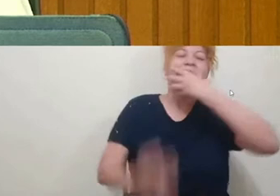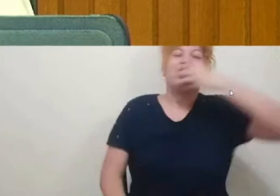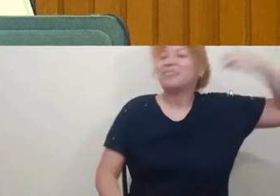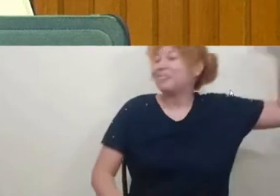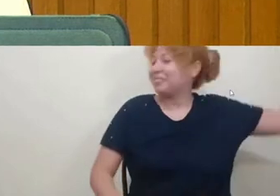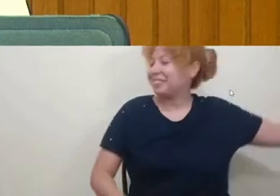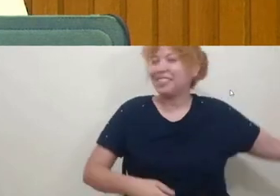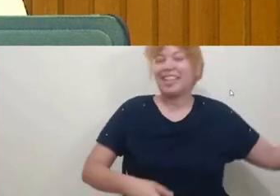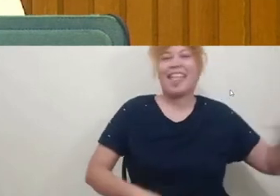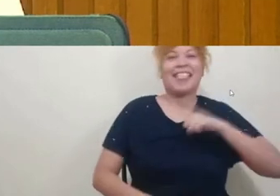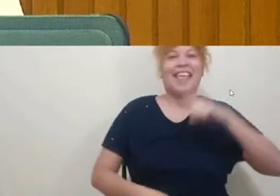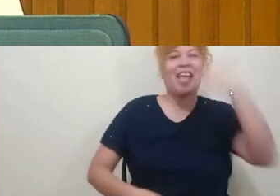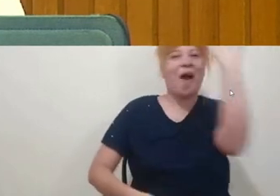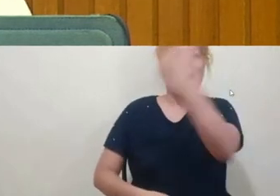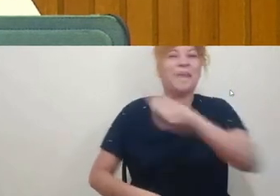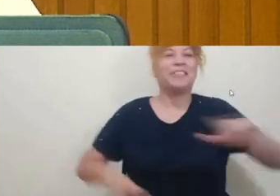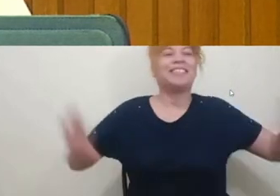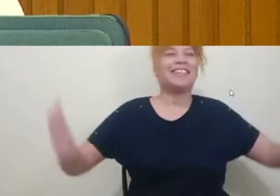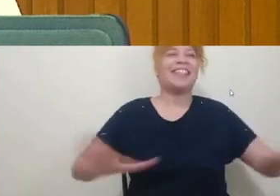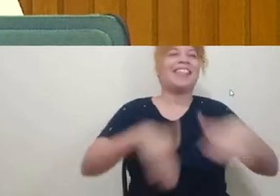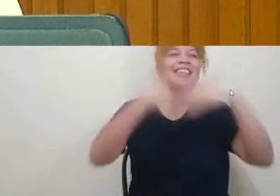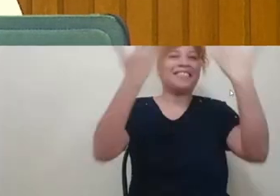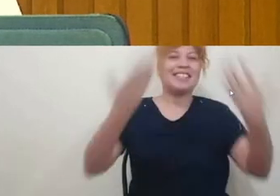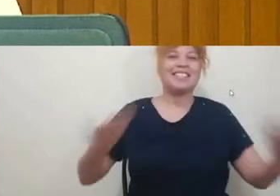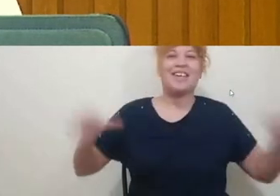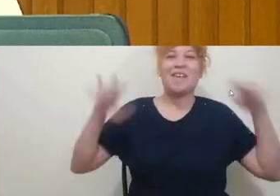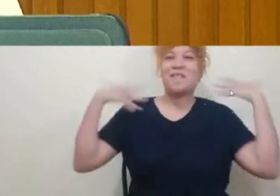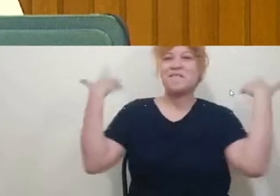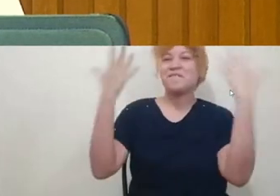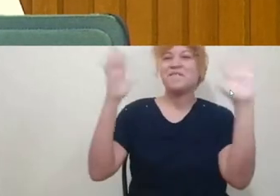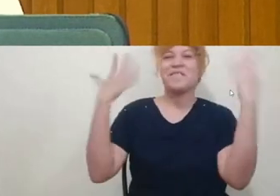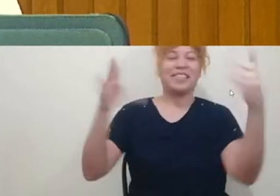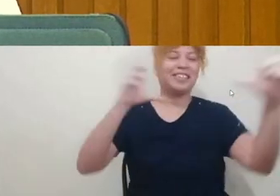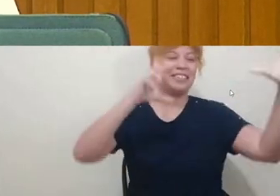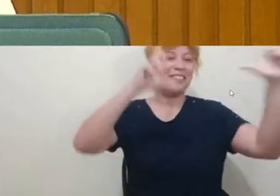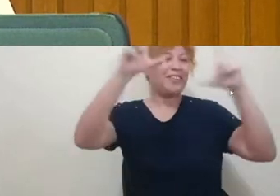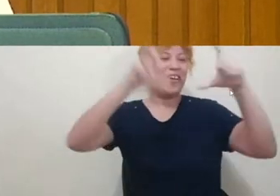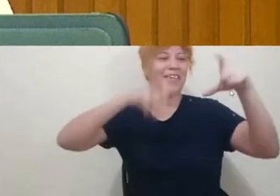e à distância da Universidade Federal Rural de Pernambuco. Tenham todos uma boa tarde.